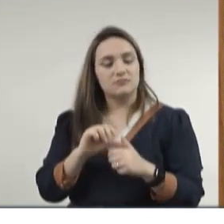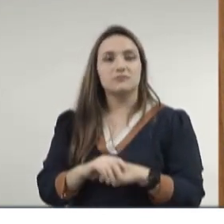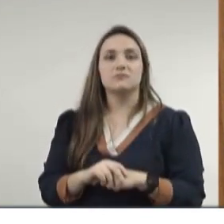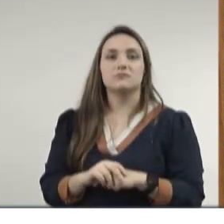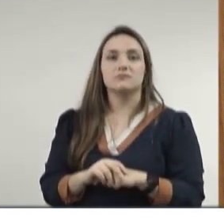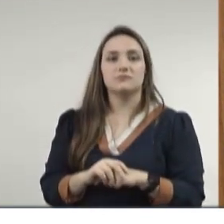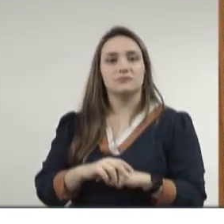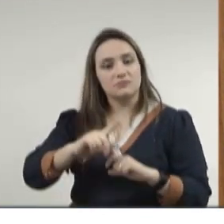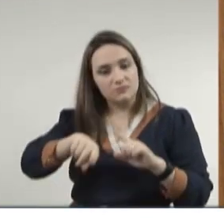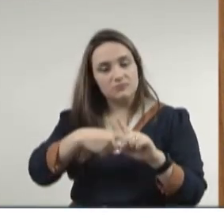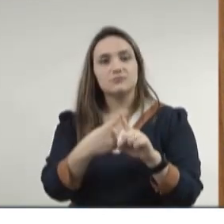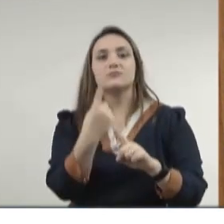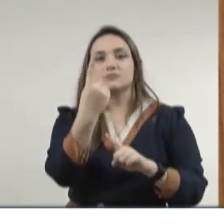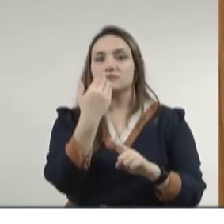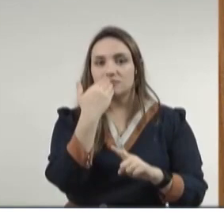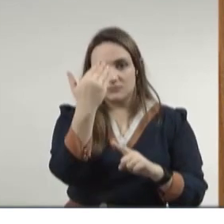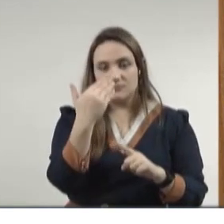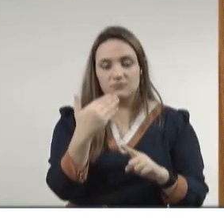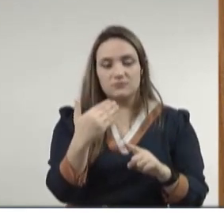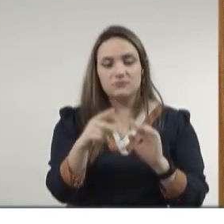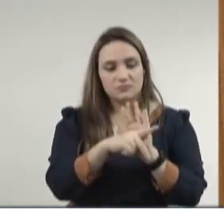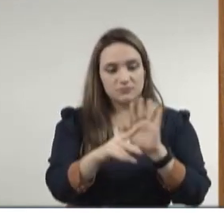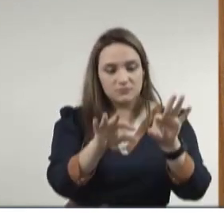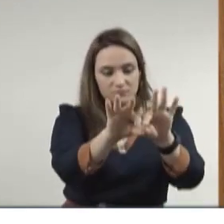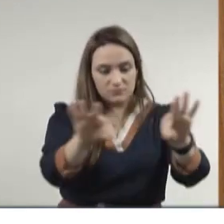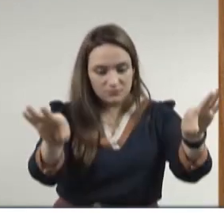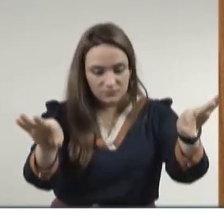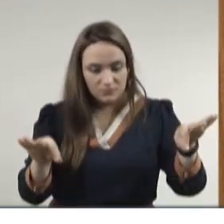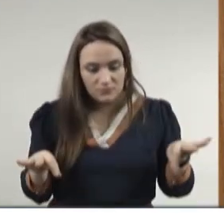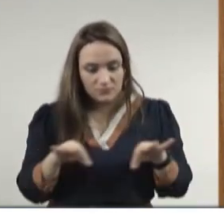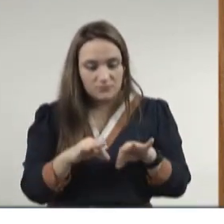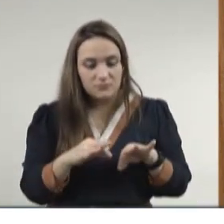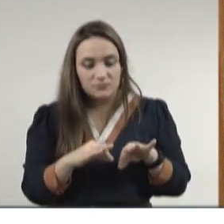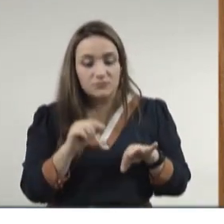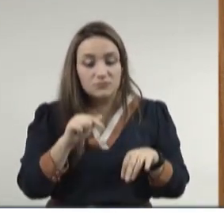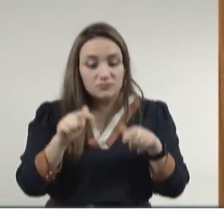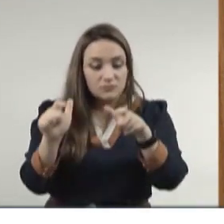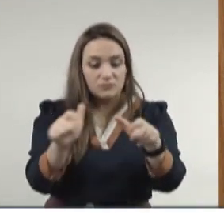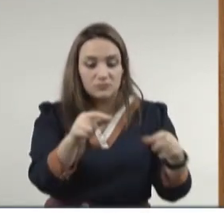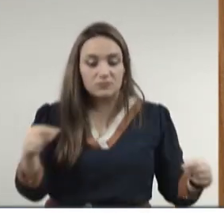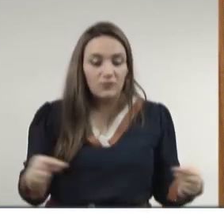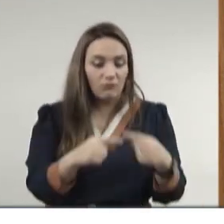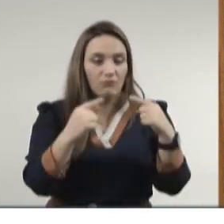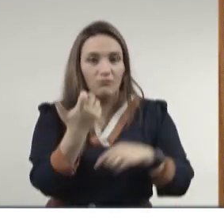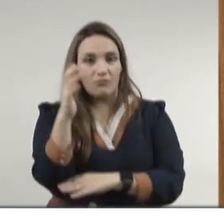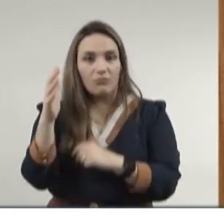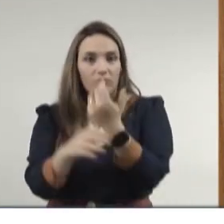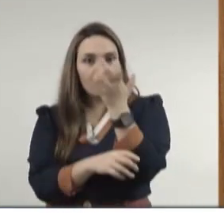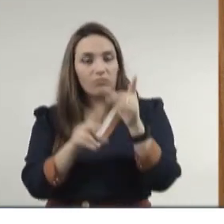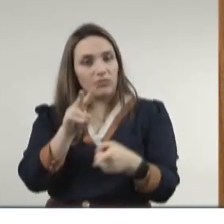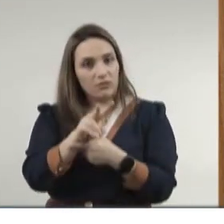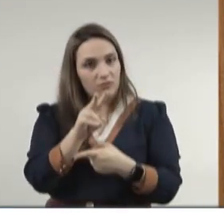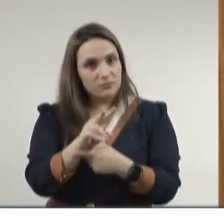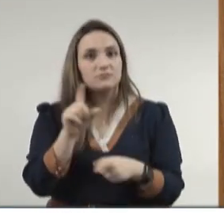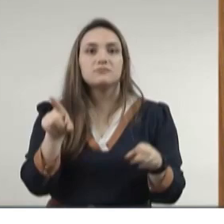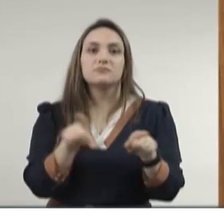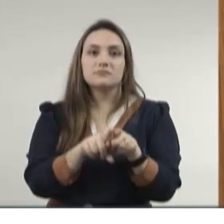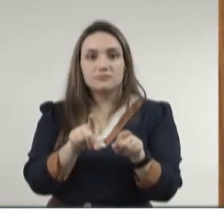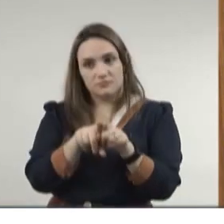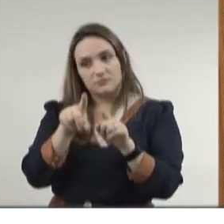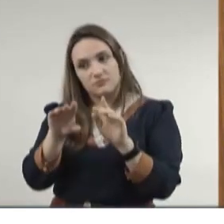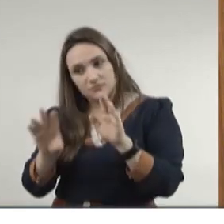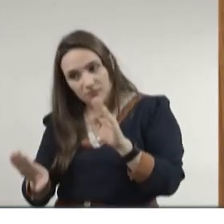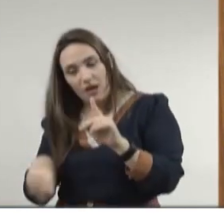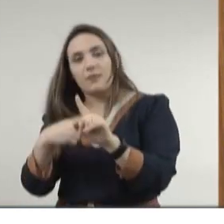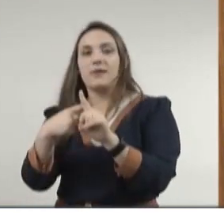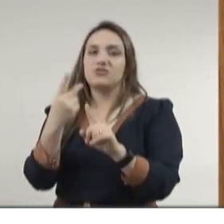esse item no zoneamento, ou do zoneamento ecológico e econômico, no ICMS ecológico,